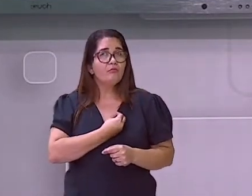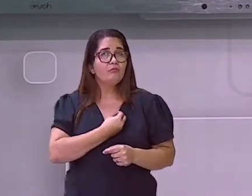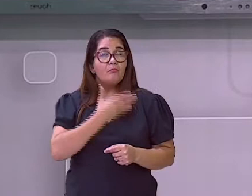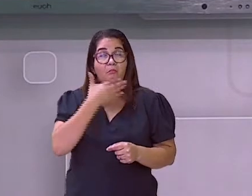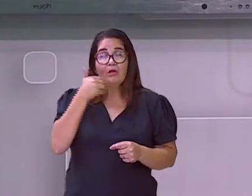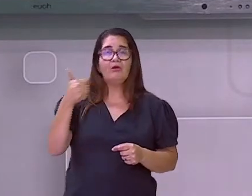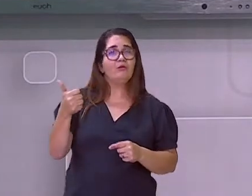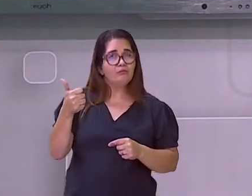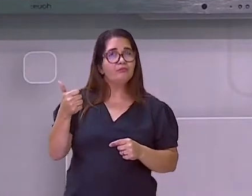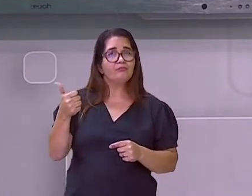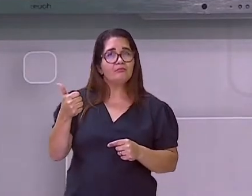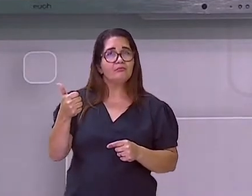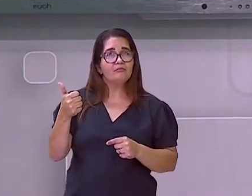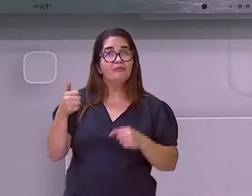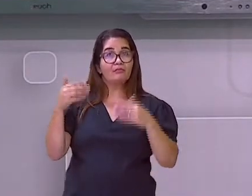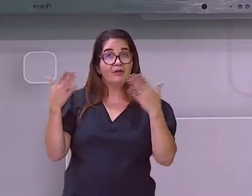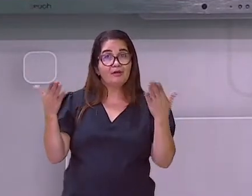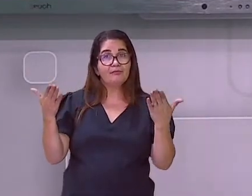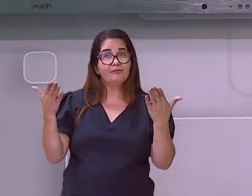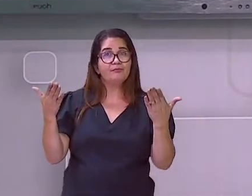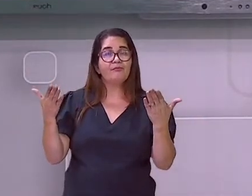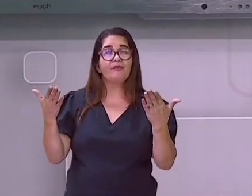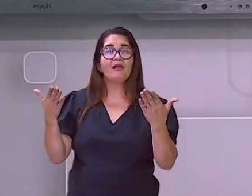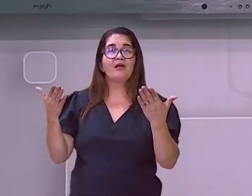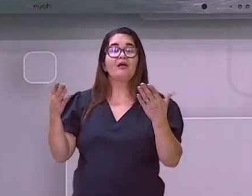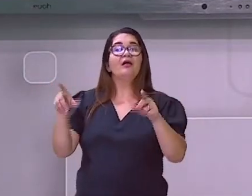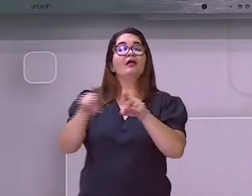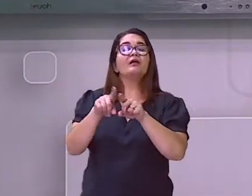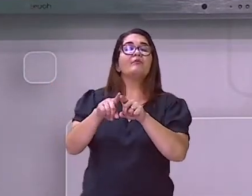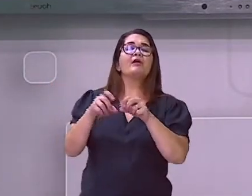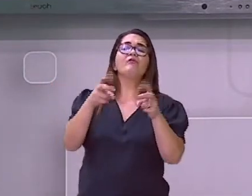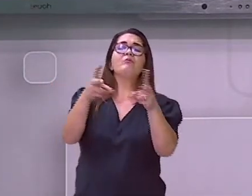uma população de menos de 40 mil habitantes.